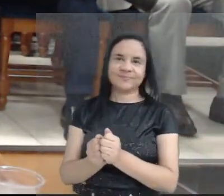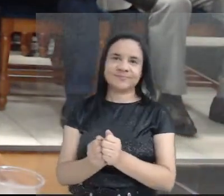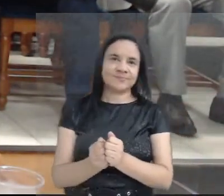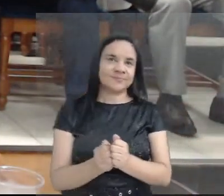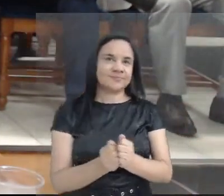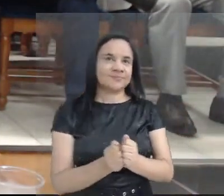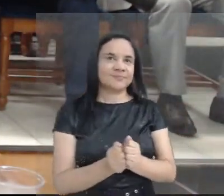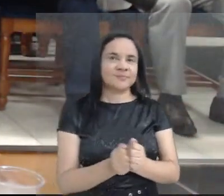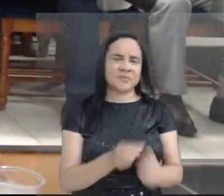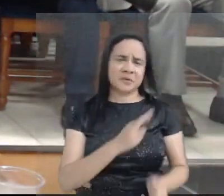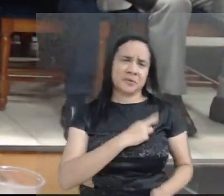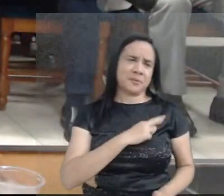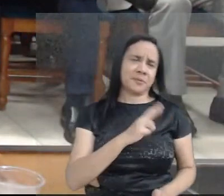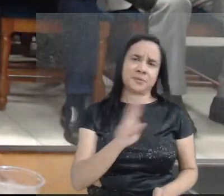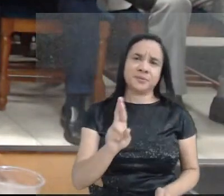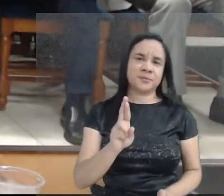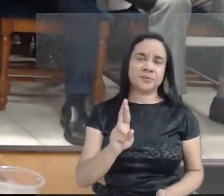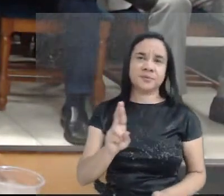religiosos,